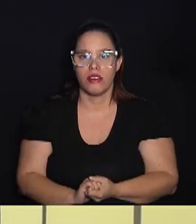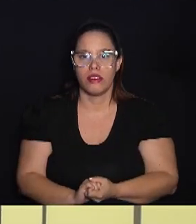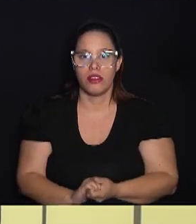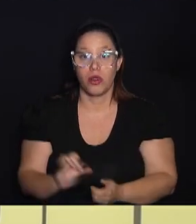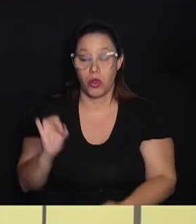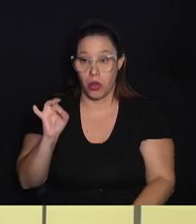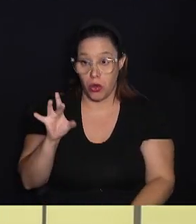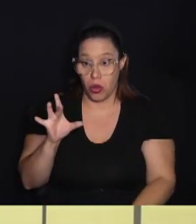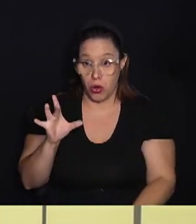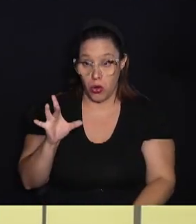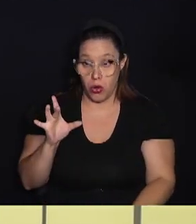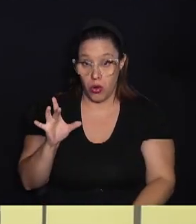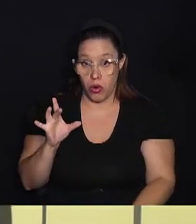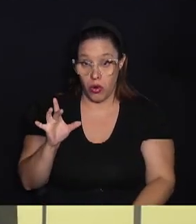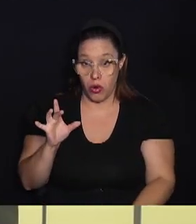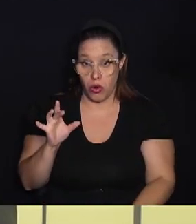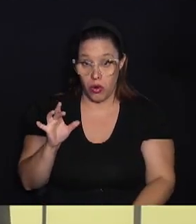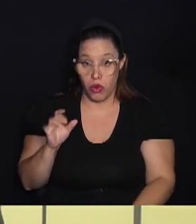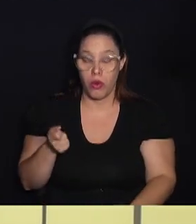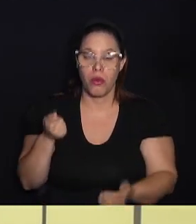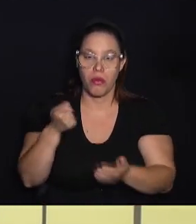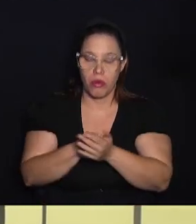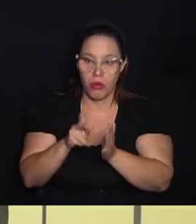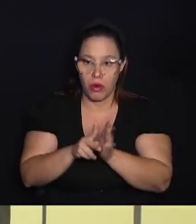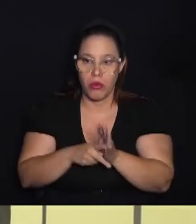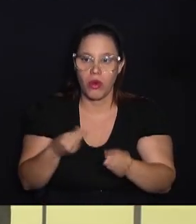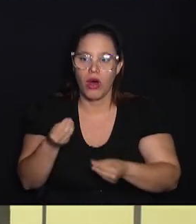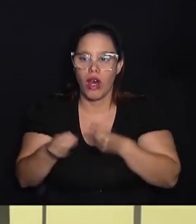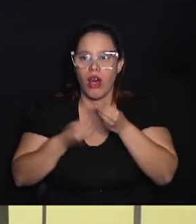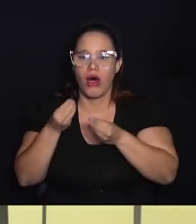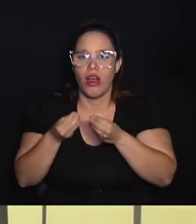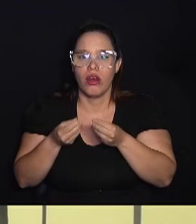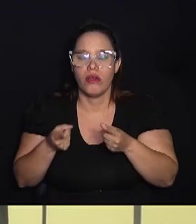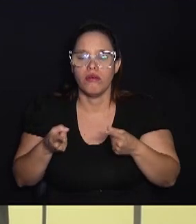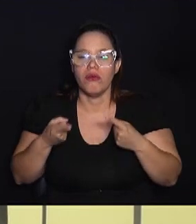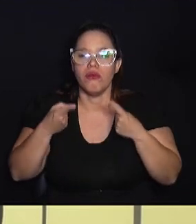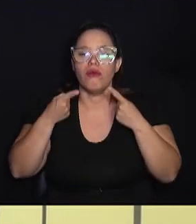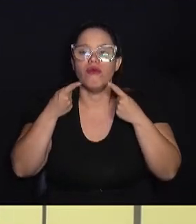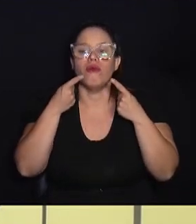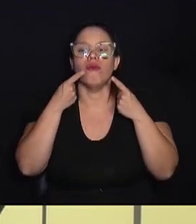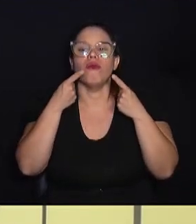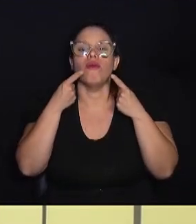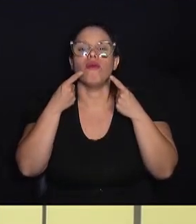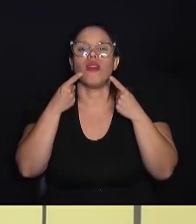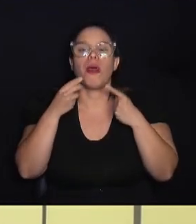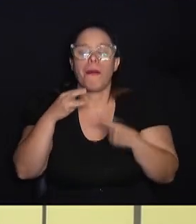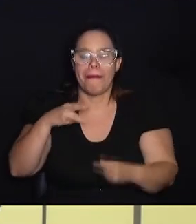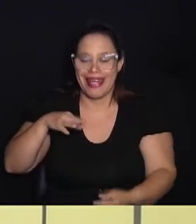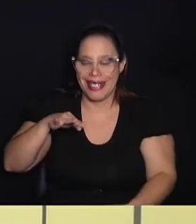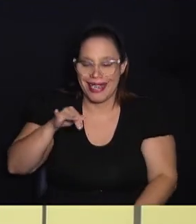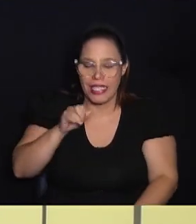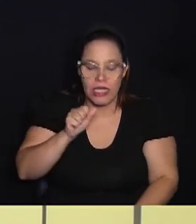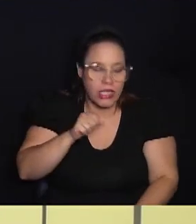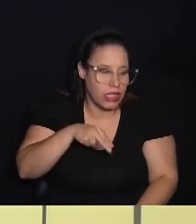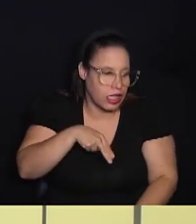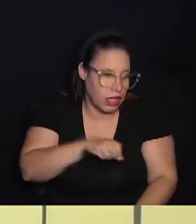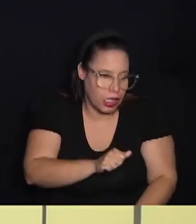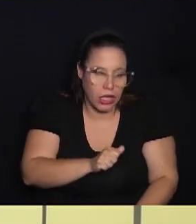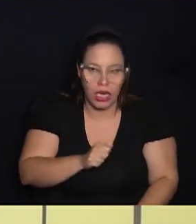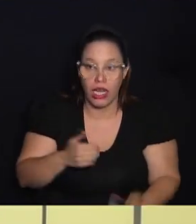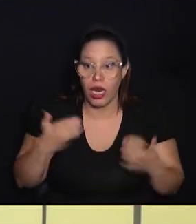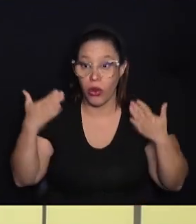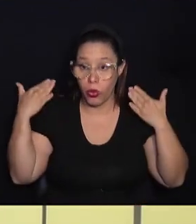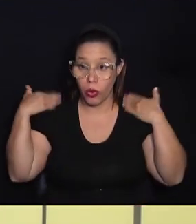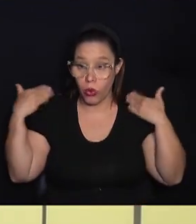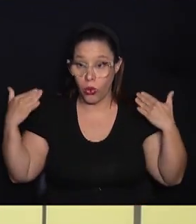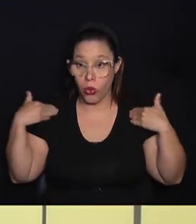fazer esse adendo antes da gente começar a propor alguma coisa eh a respiração ela é um mecânica ela é o corpo então não tem como